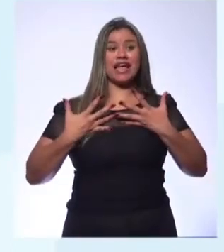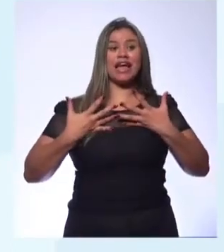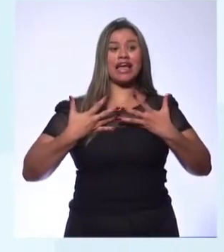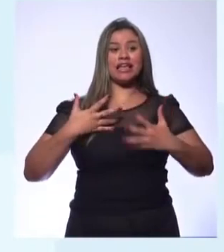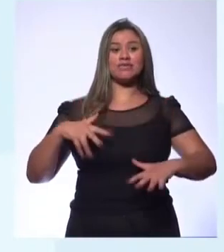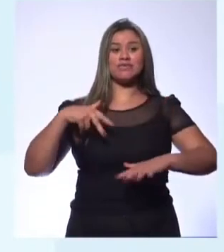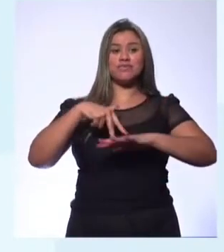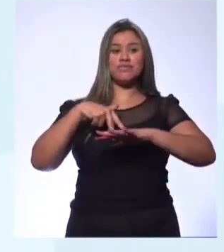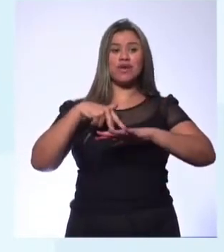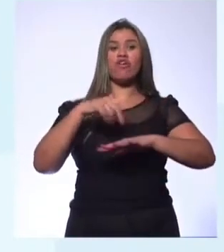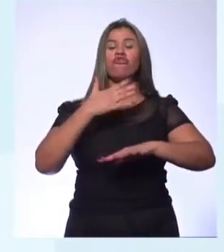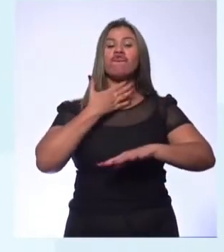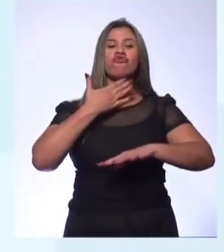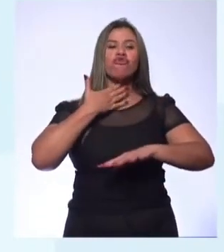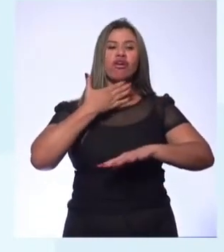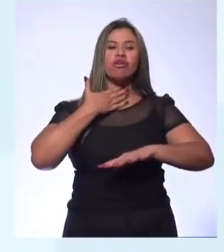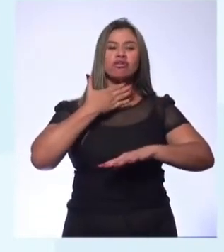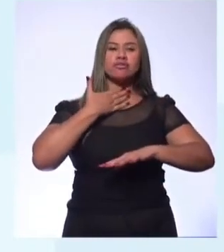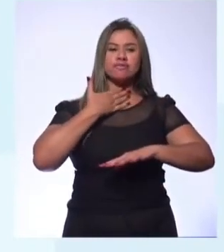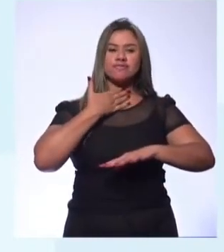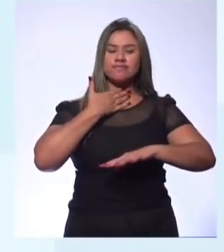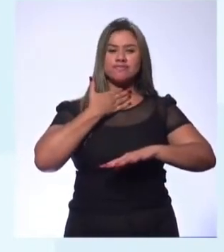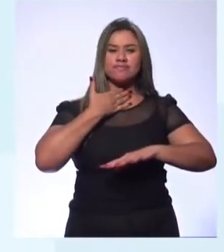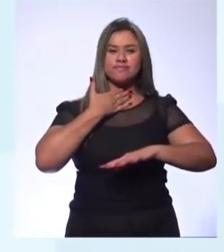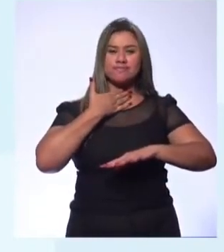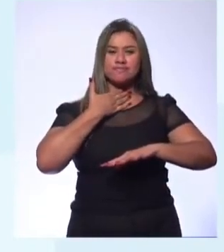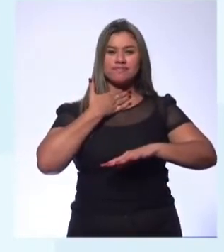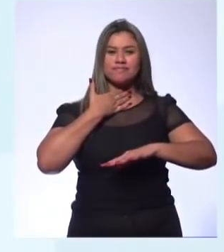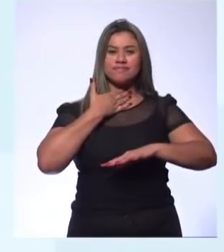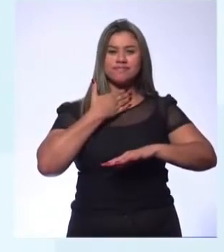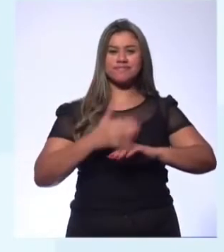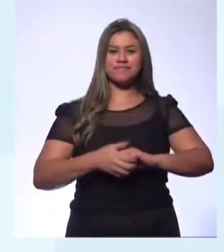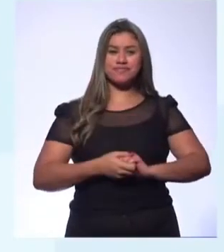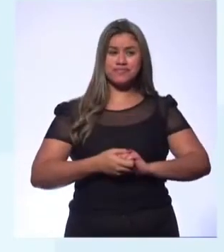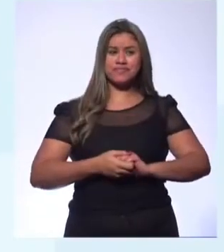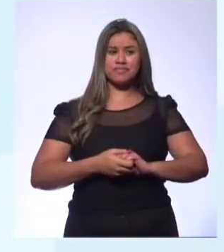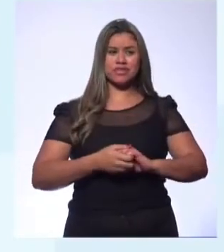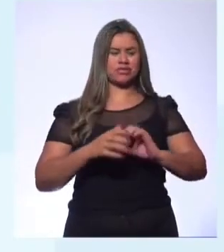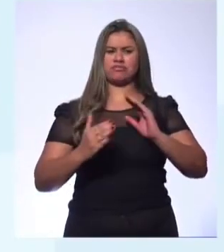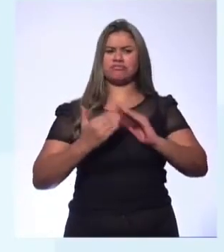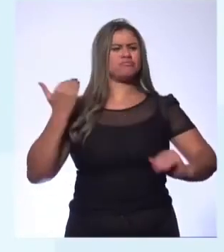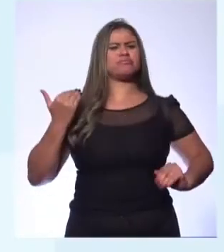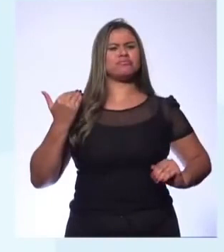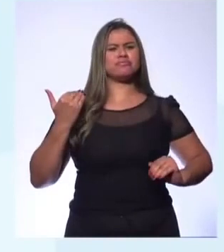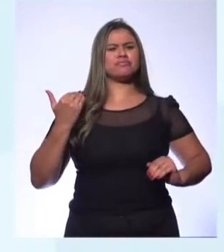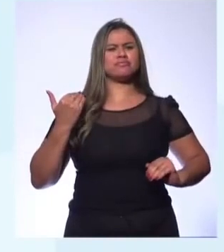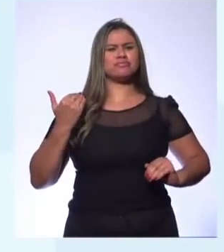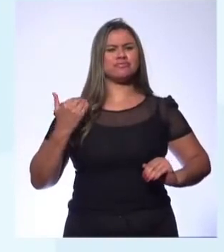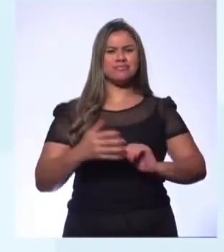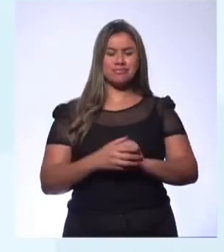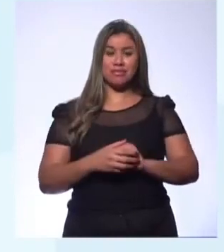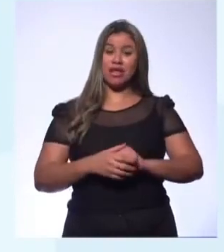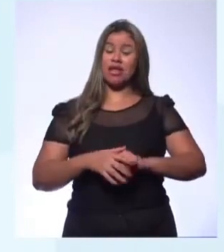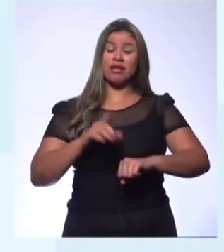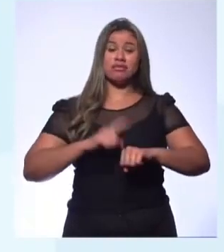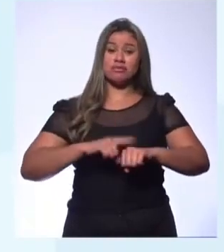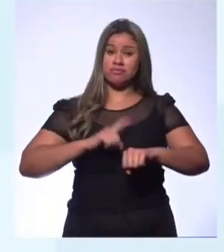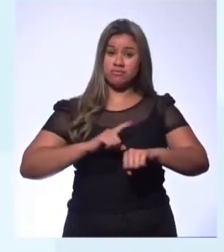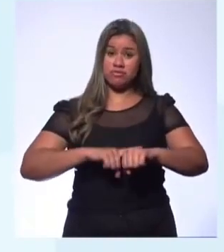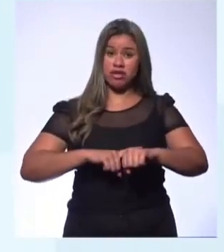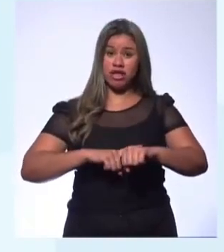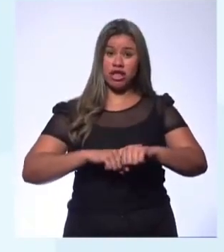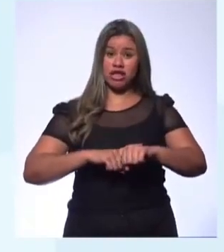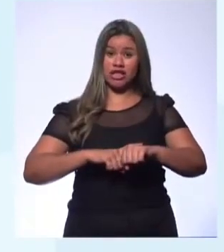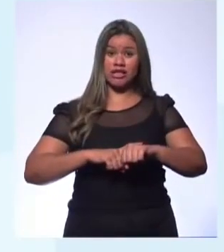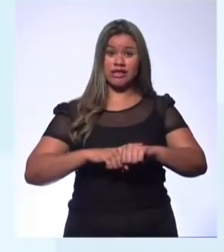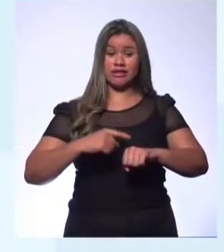neste recinto a minha não autorizada voz. Não apoiado. Neste momento solene, em